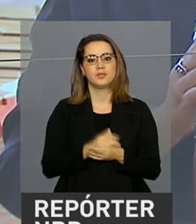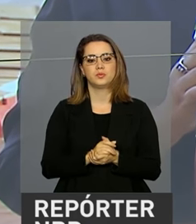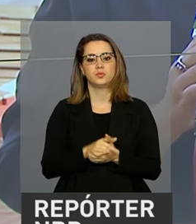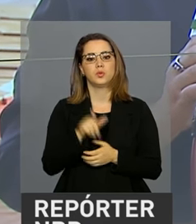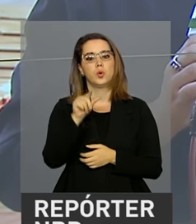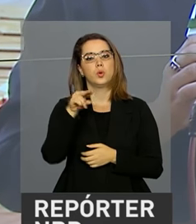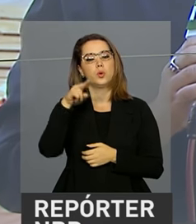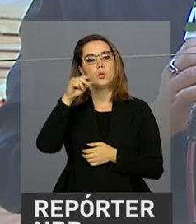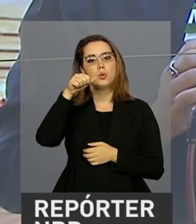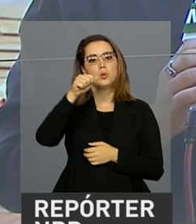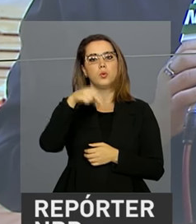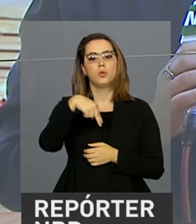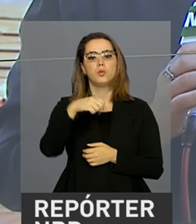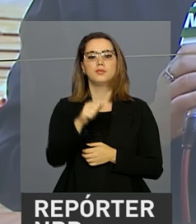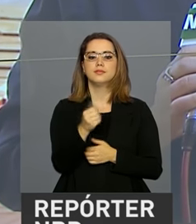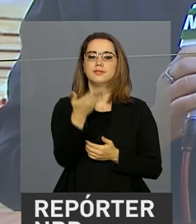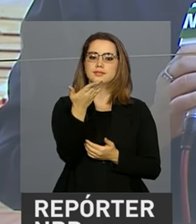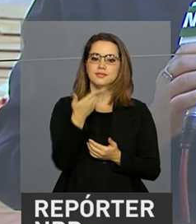Oi